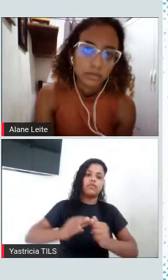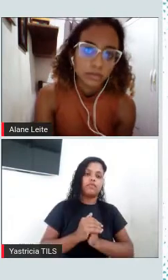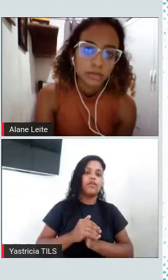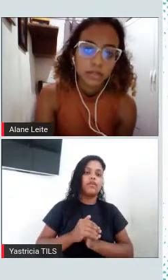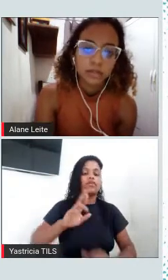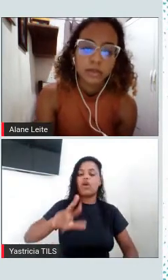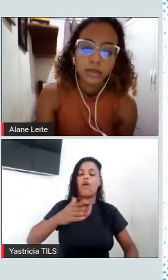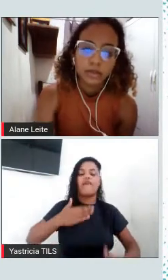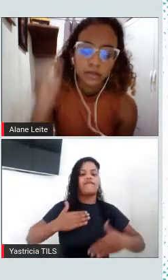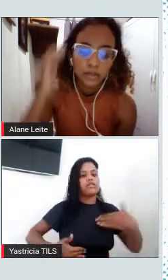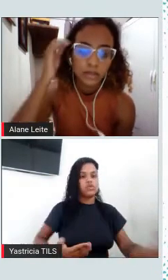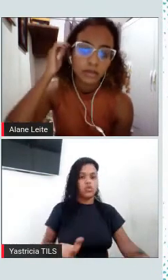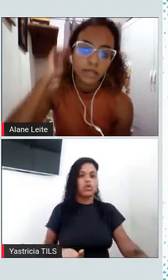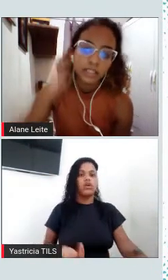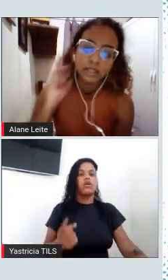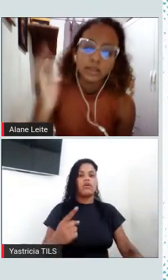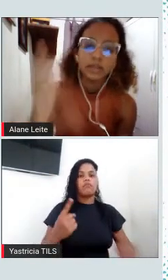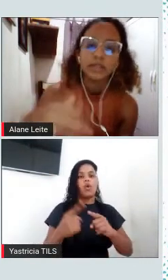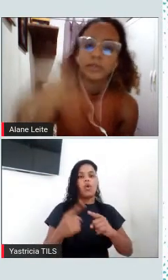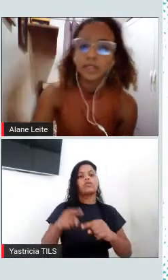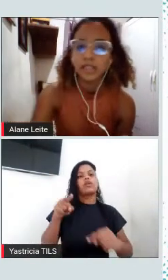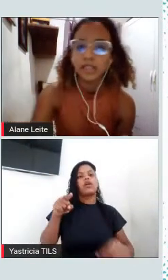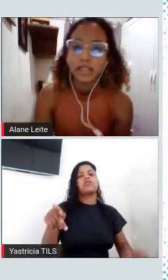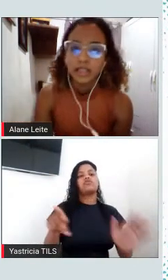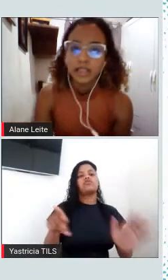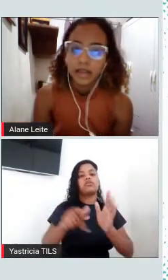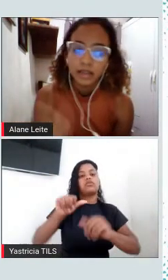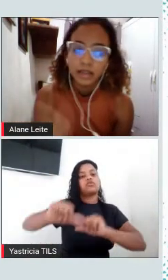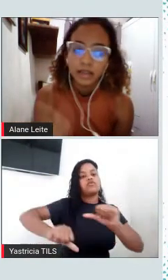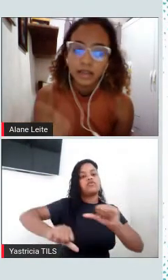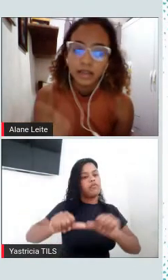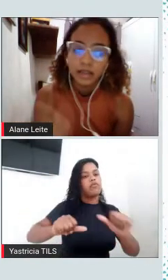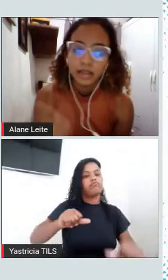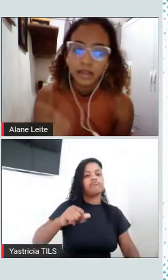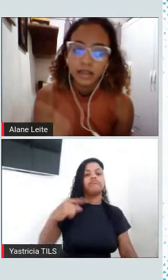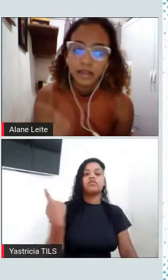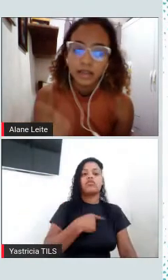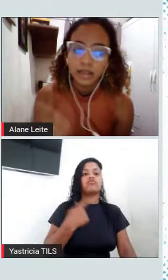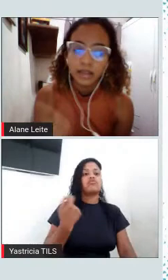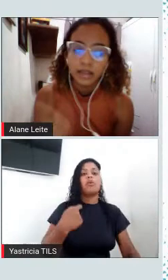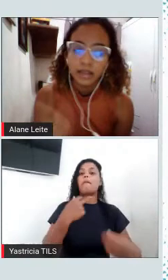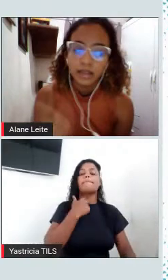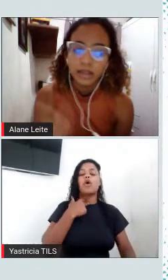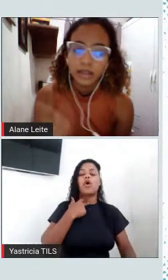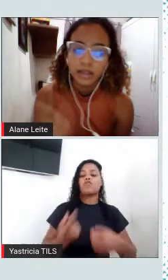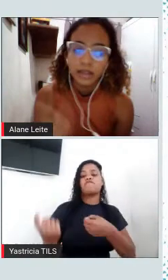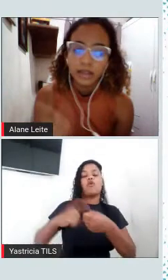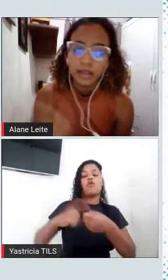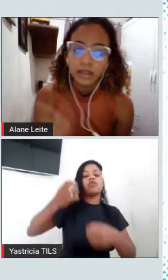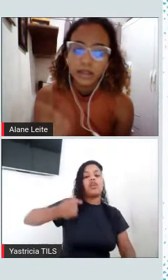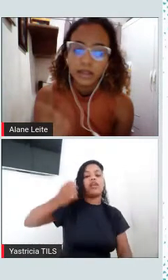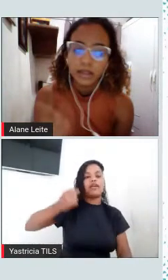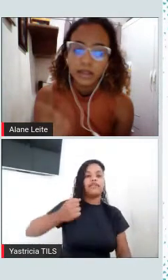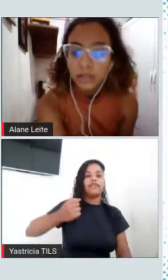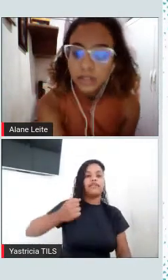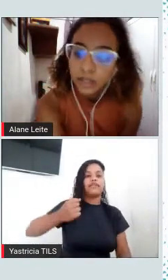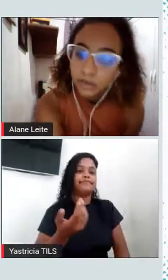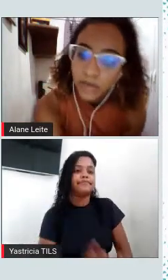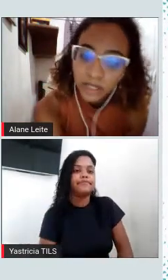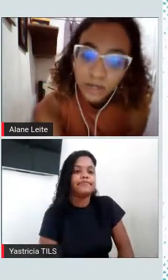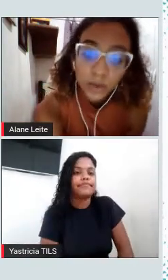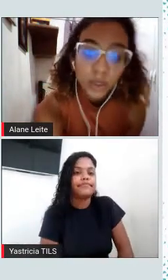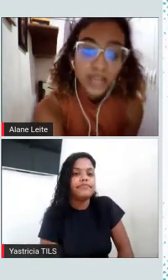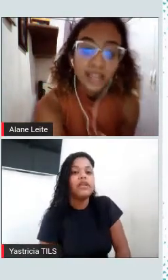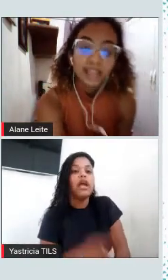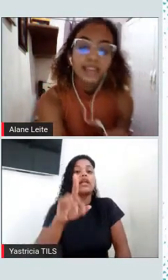porque transformou a constituição. E a gente também não vai poder retornar ao estado do leite, né? A